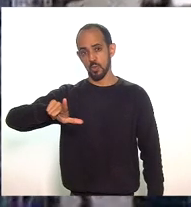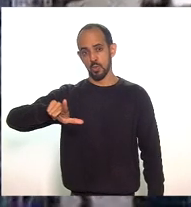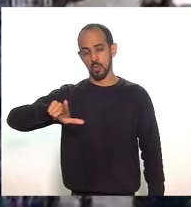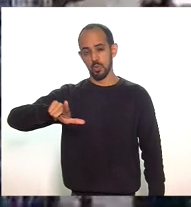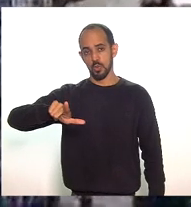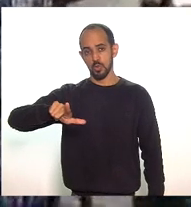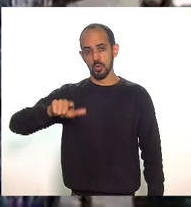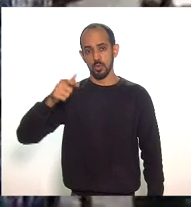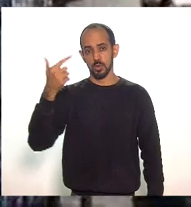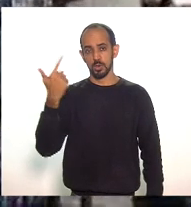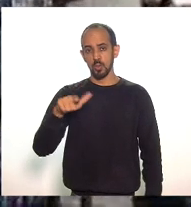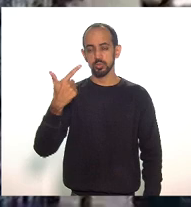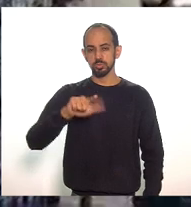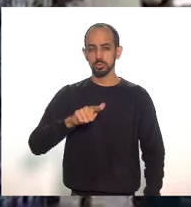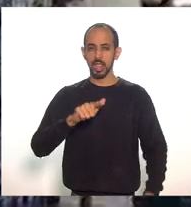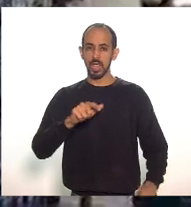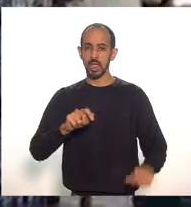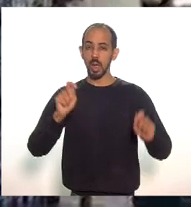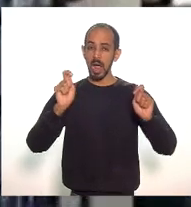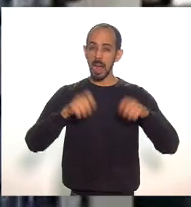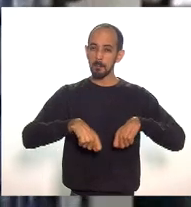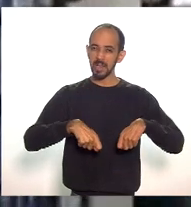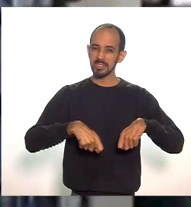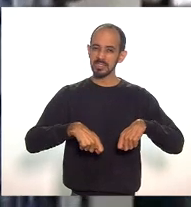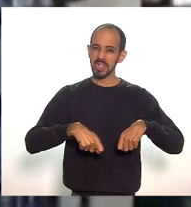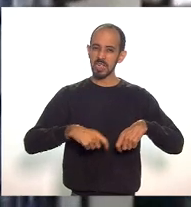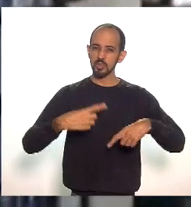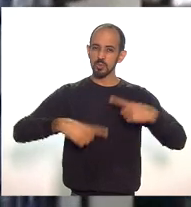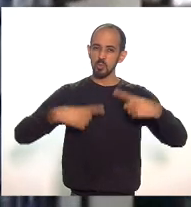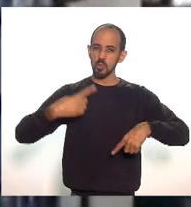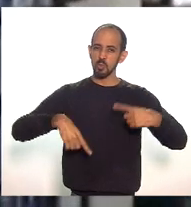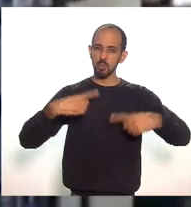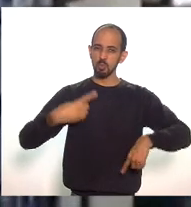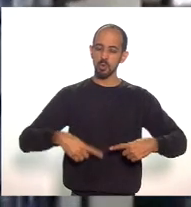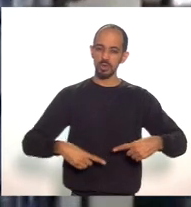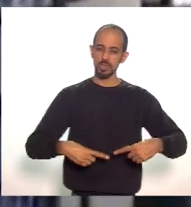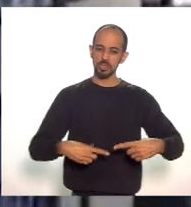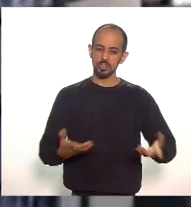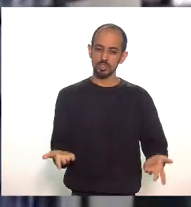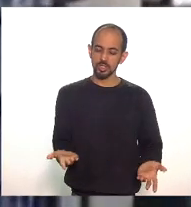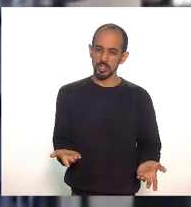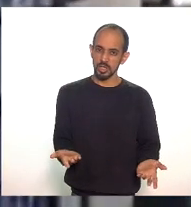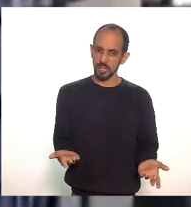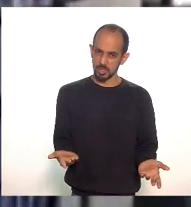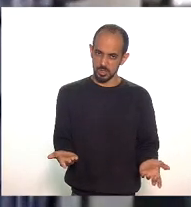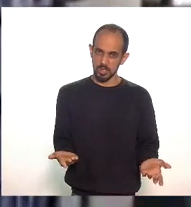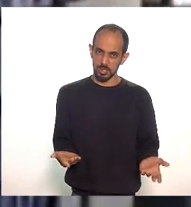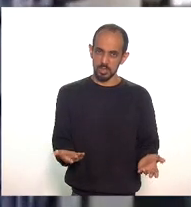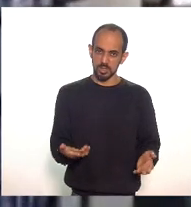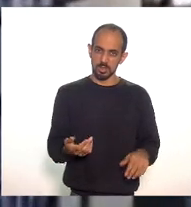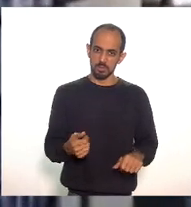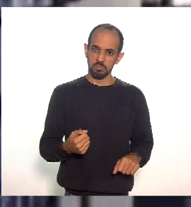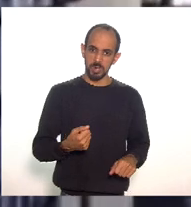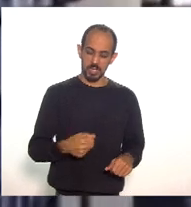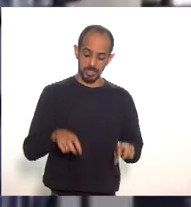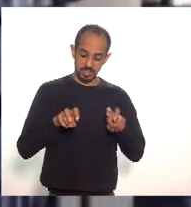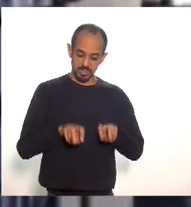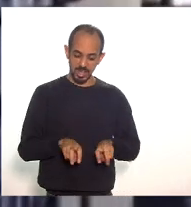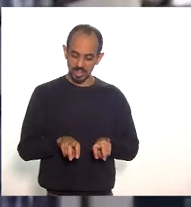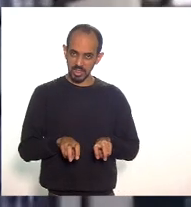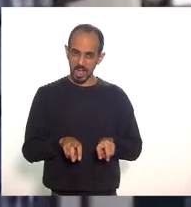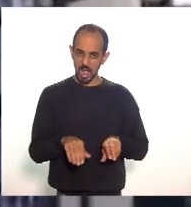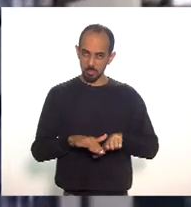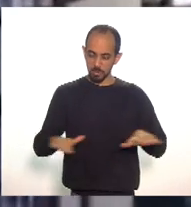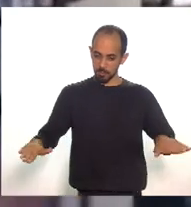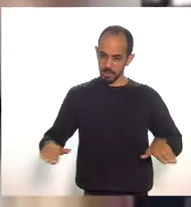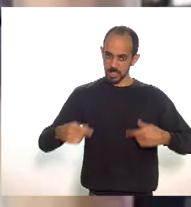e sem a legitimidade política de vida e existentes para assentar na mesa de